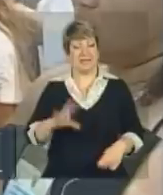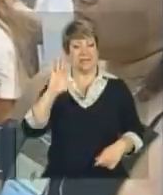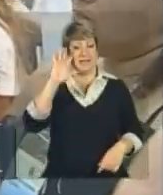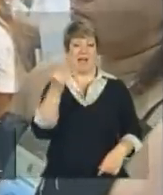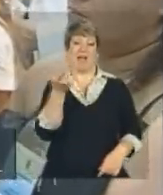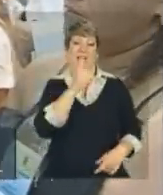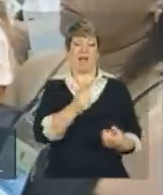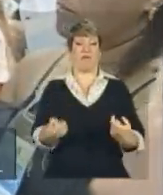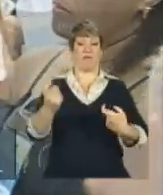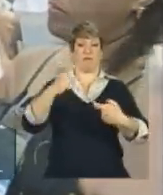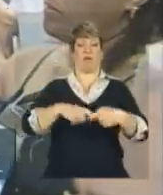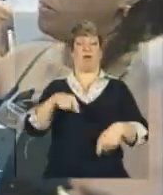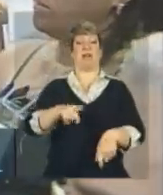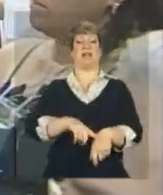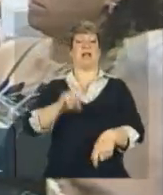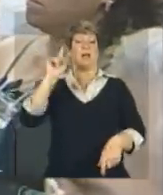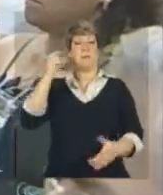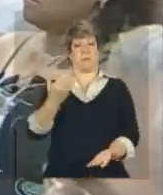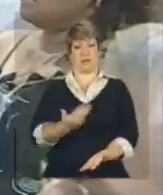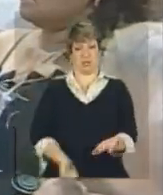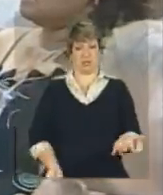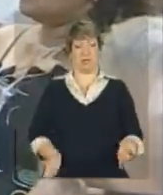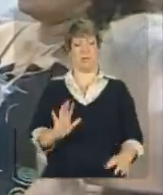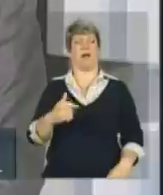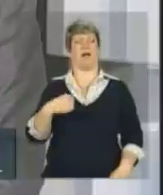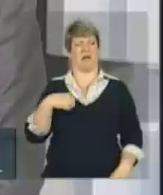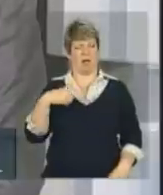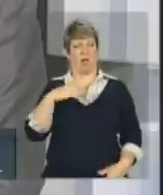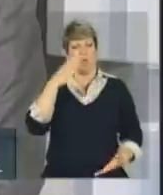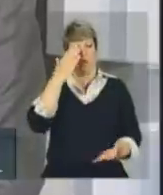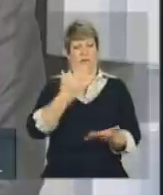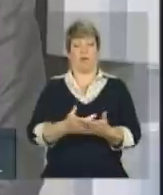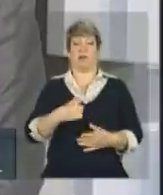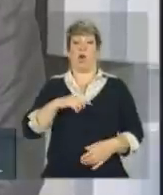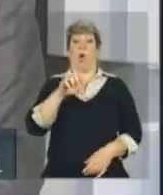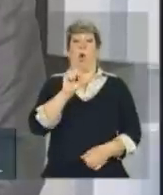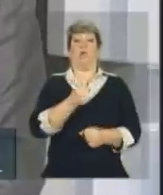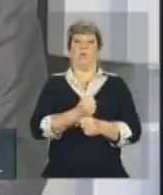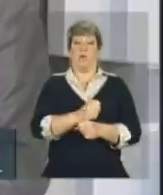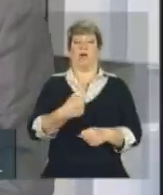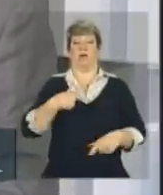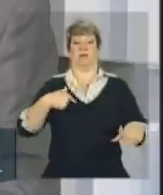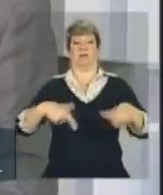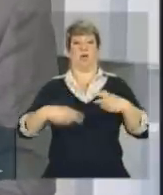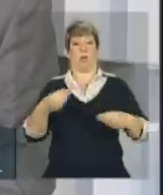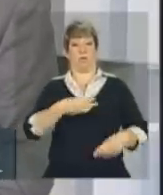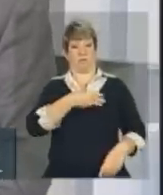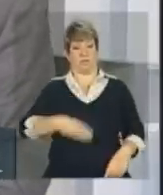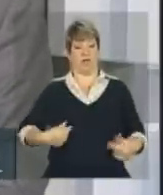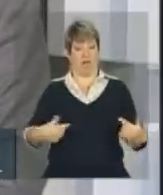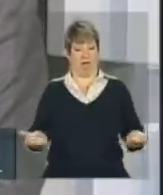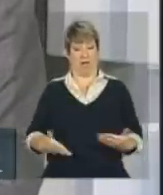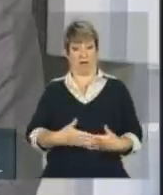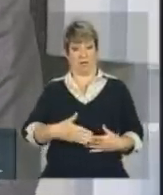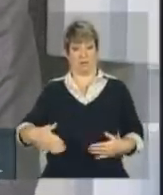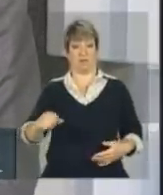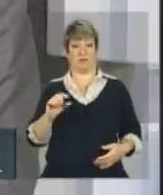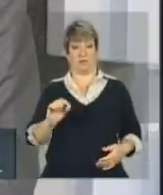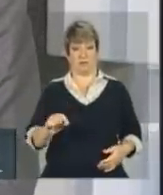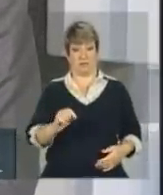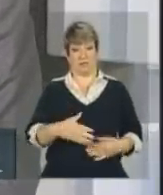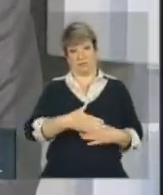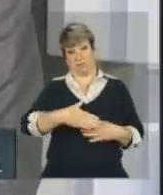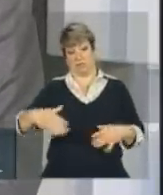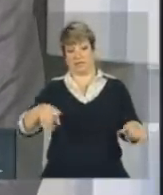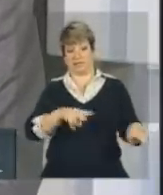Mas eu estou muito confiante, eu estou há 8 anos no Ministério da Educação. Eu estou deixando o Ministério da Educação nas